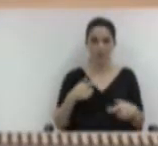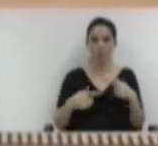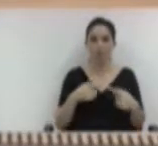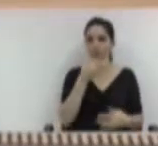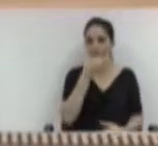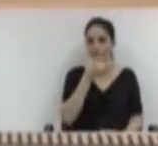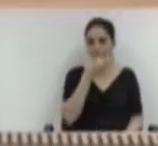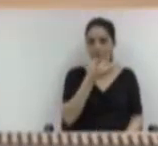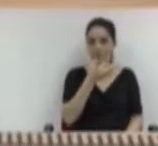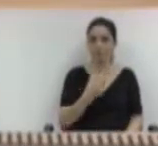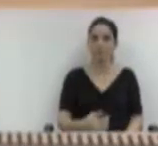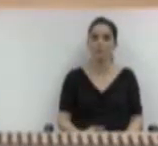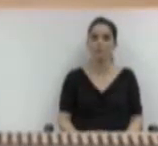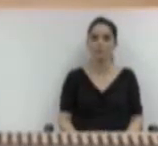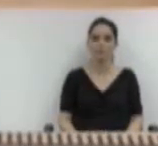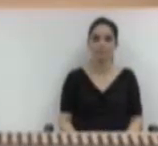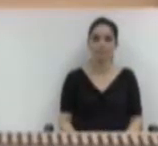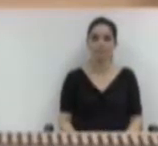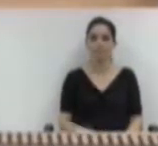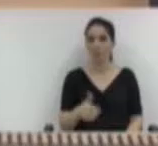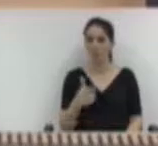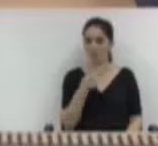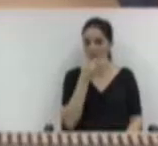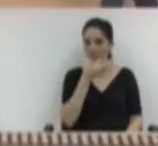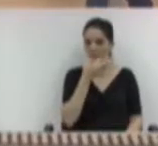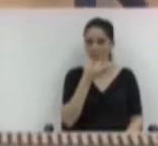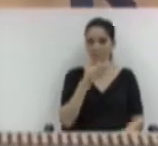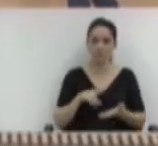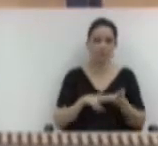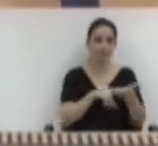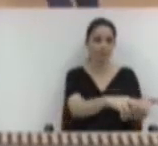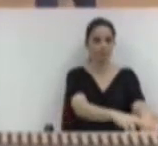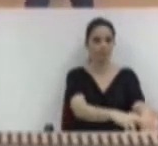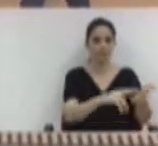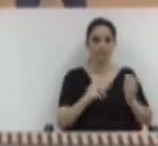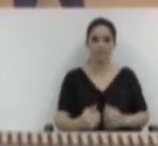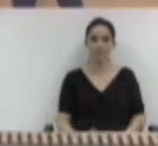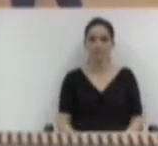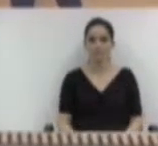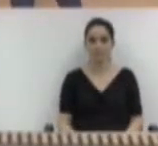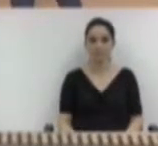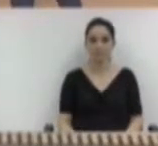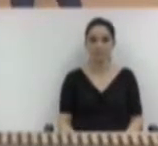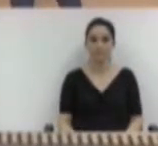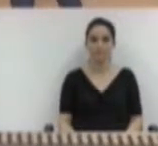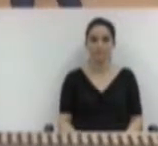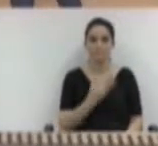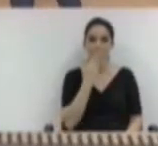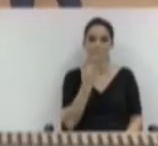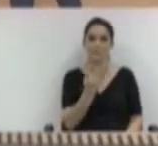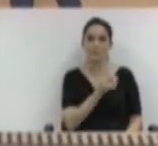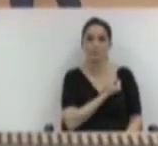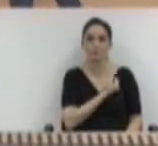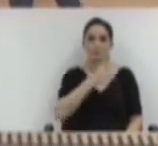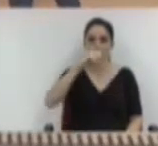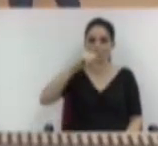em discussão. Não havendo quem queira, encaminhe-se ao Poder Executivo. Requerimento